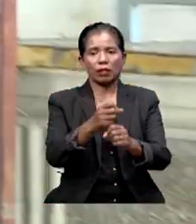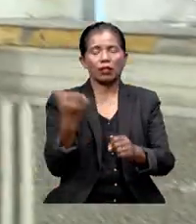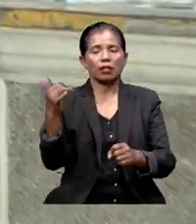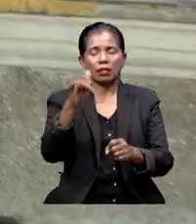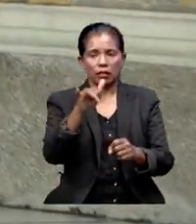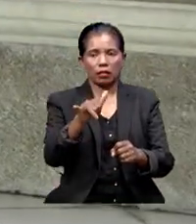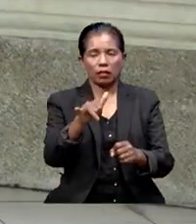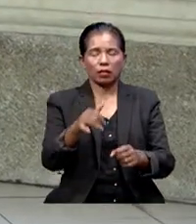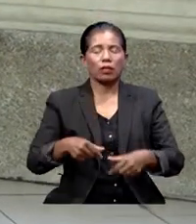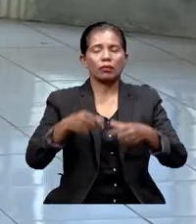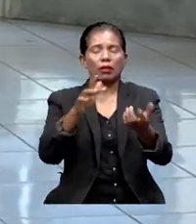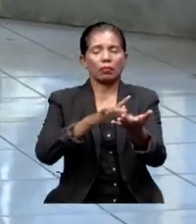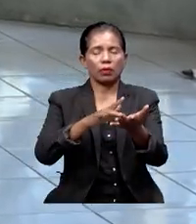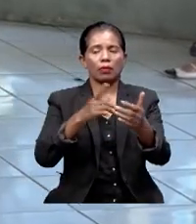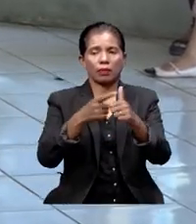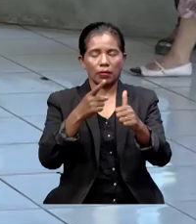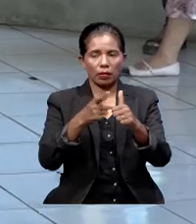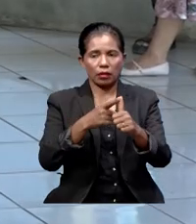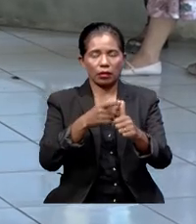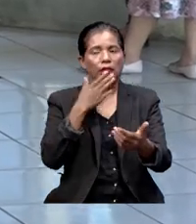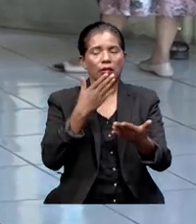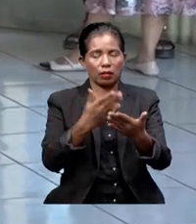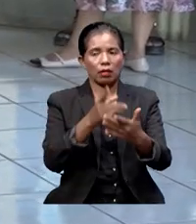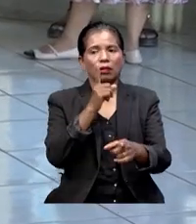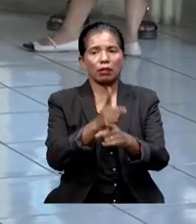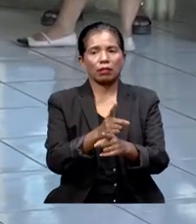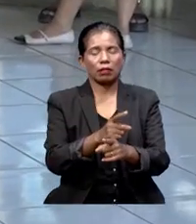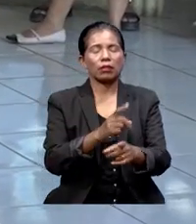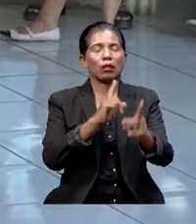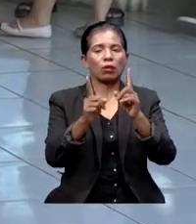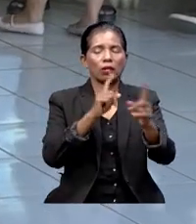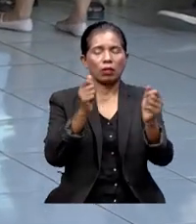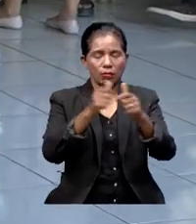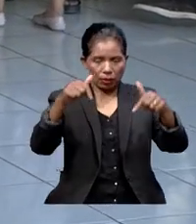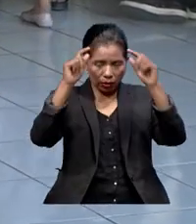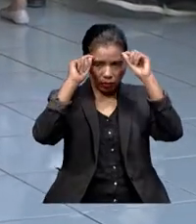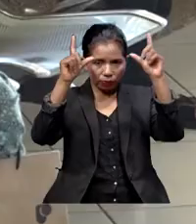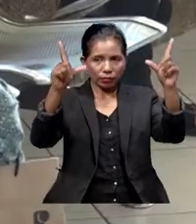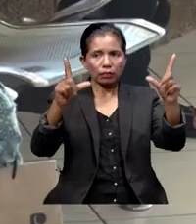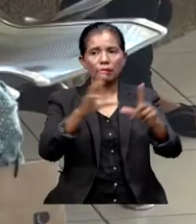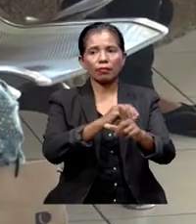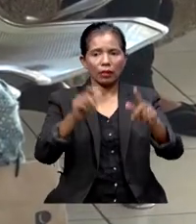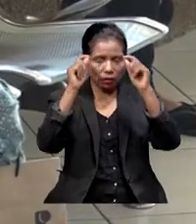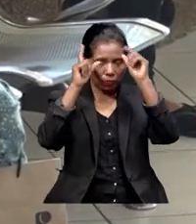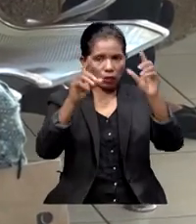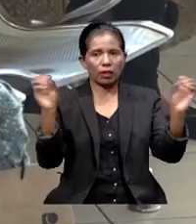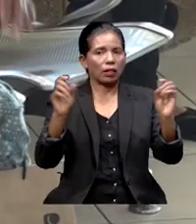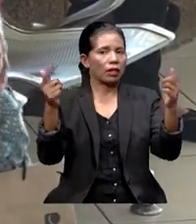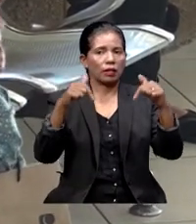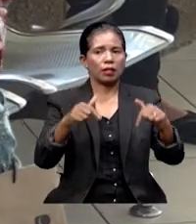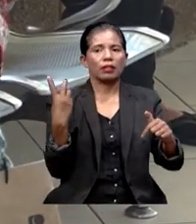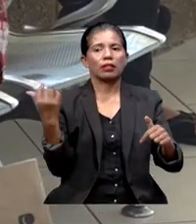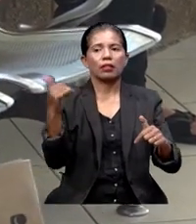ele for embora primeiro minha reação capaz nós mas ver se ele confirma fazer timor confirma timor aí moro primeiro já então se ele muda